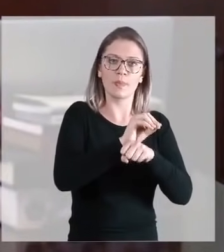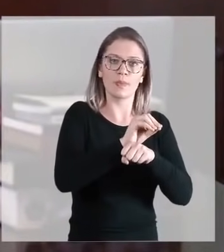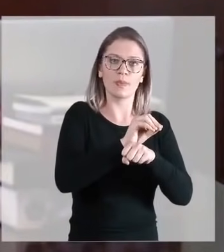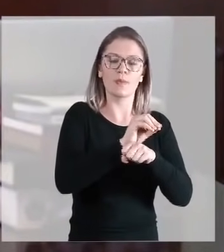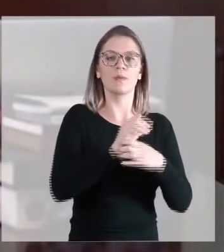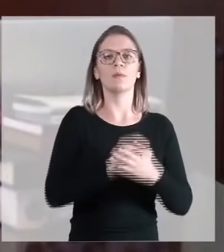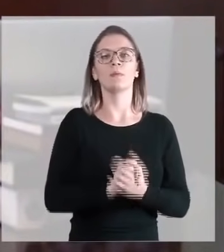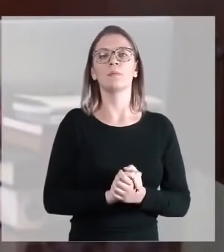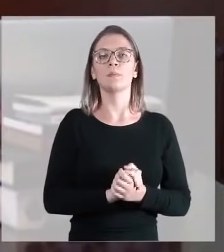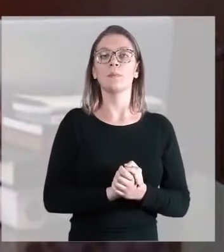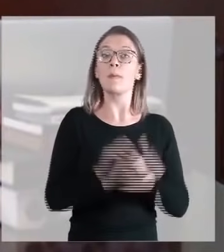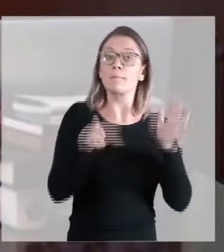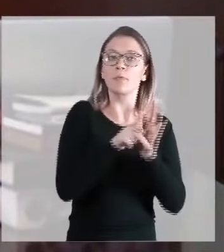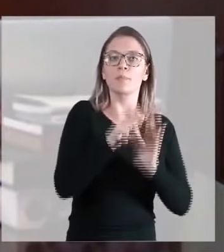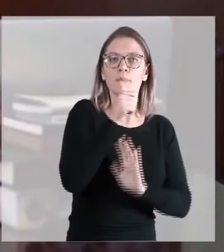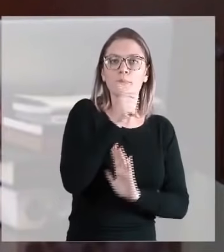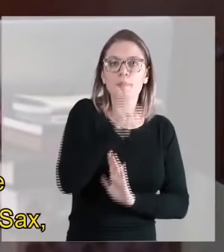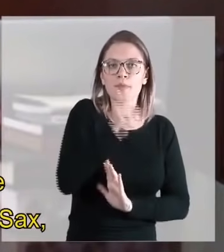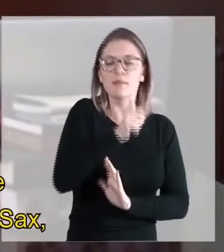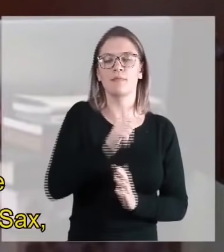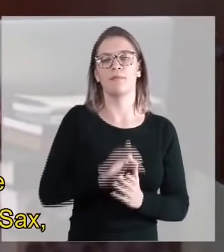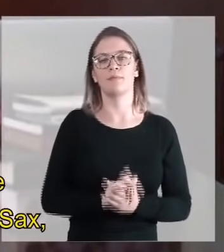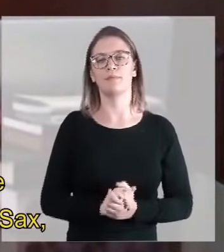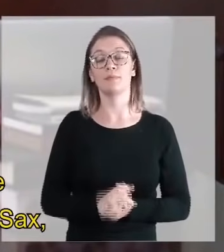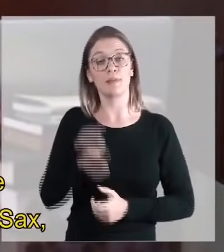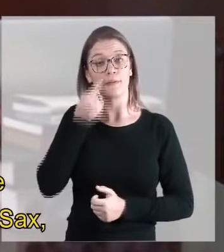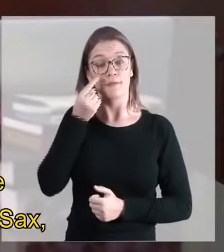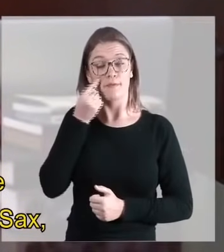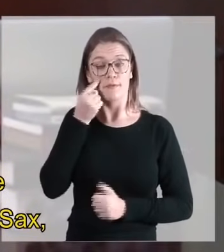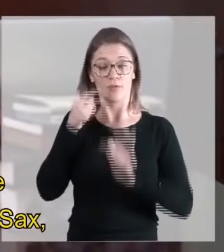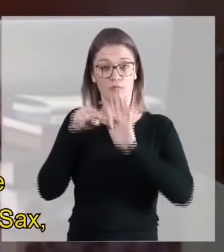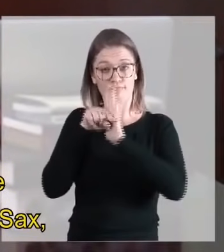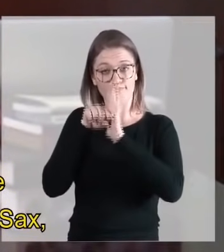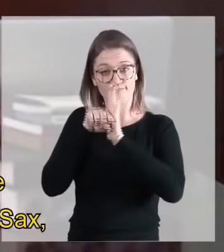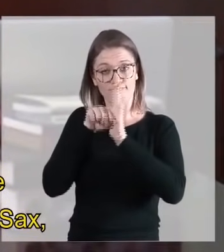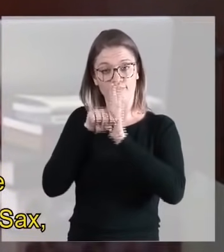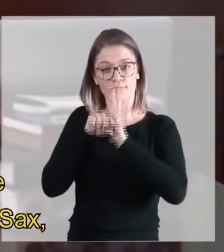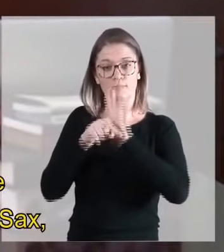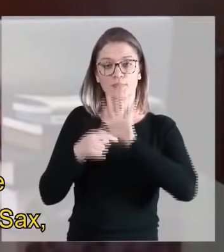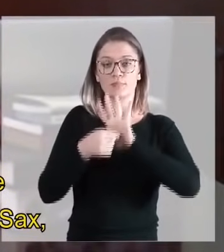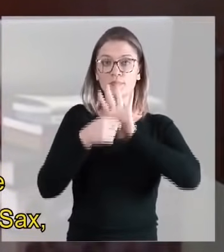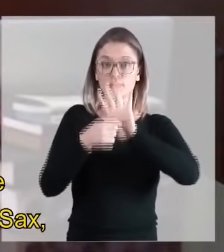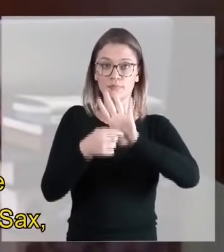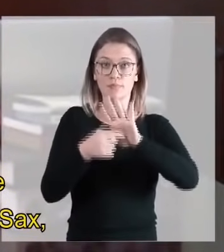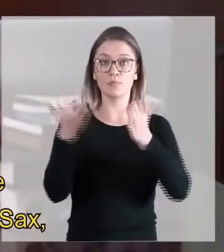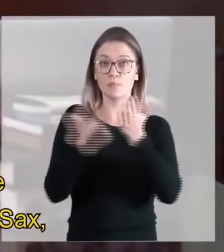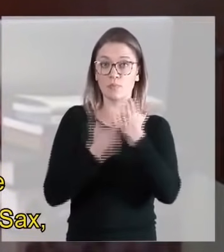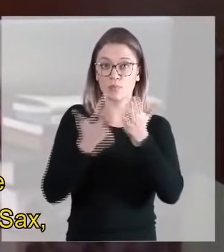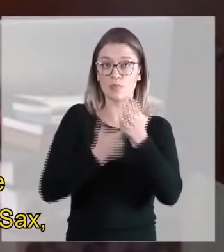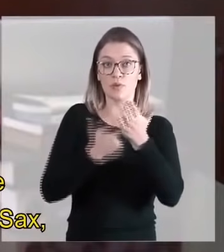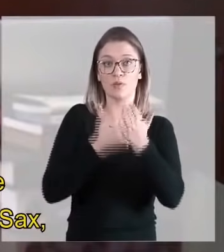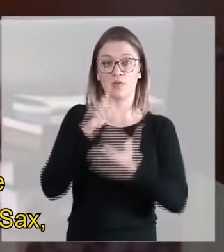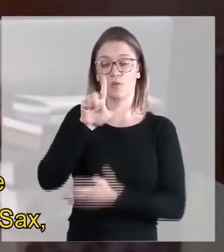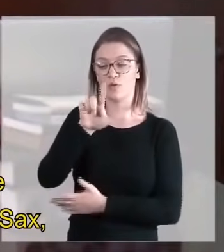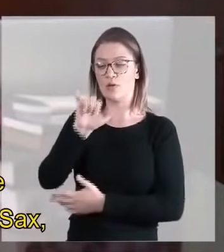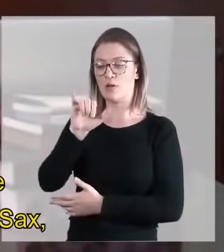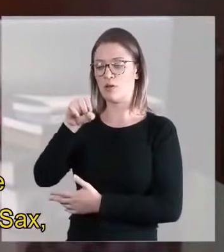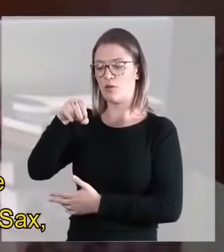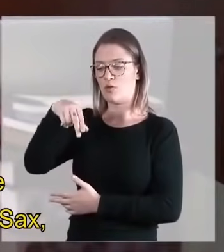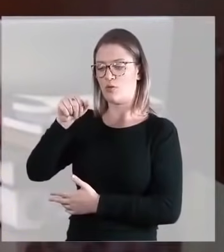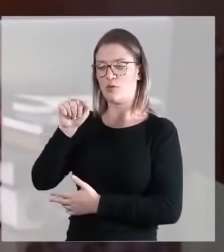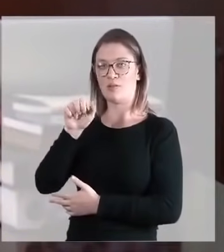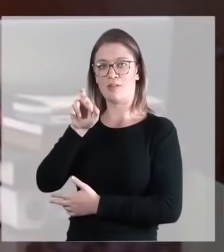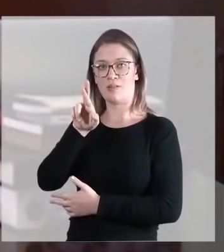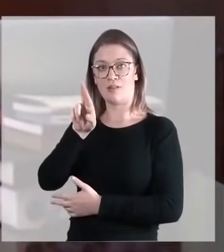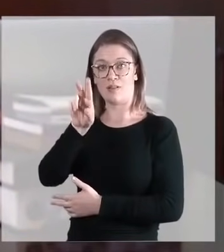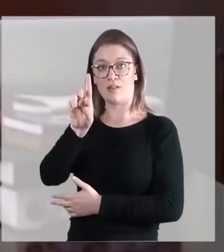os meninos como se meninas fossem. Olha o que nos diz a pesquisa que aparece aqui, no livro do Dr. Leonard